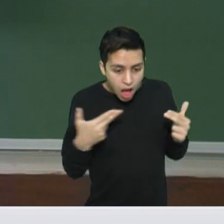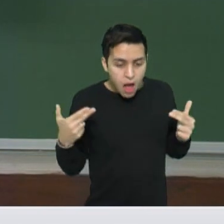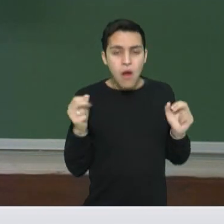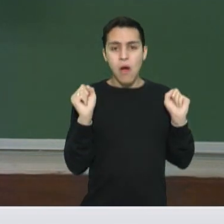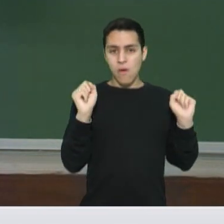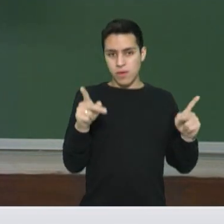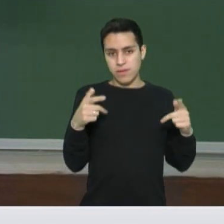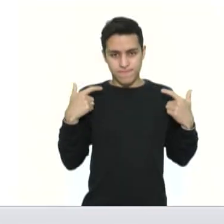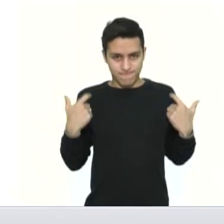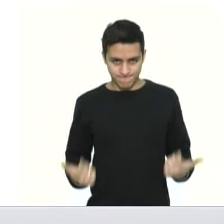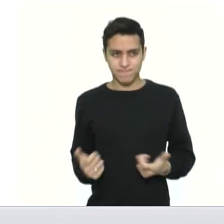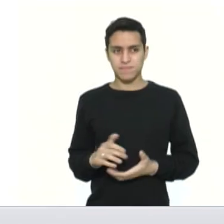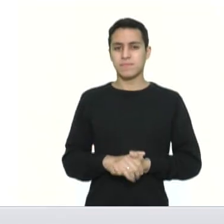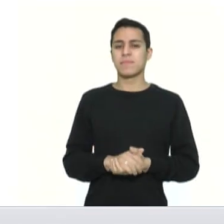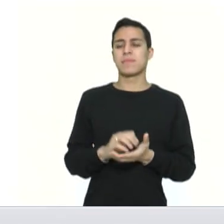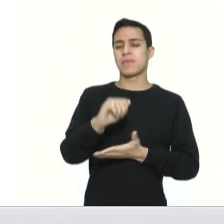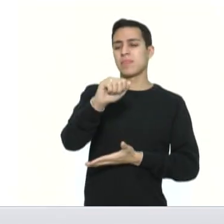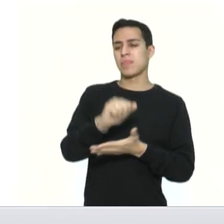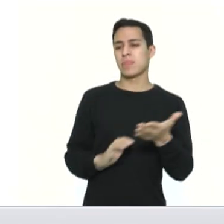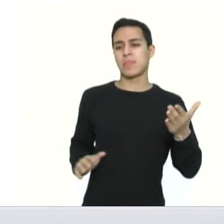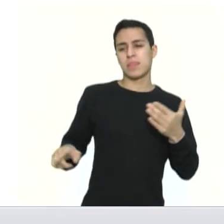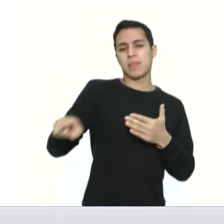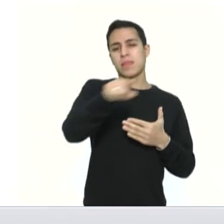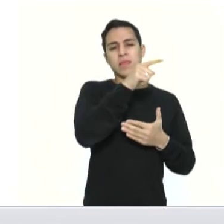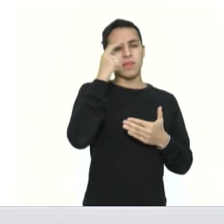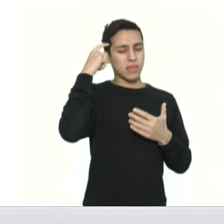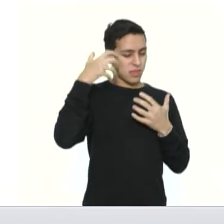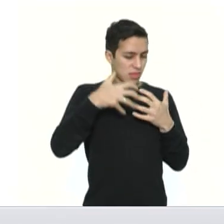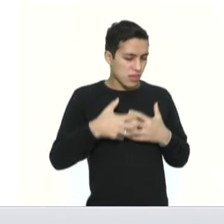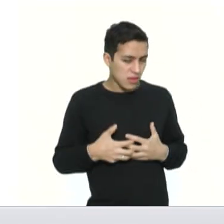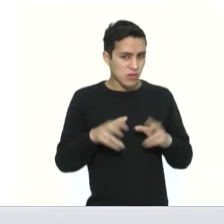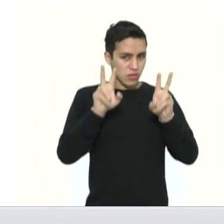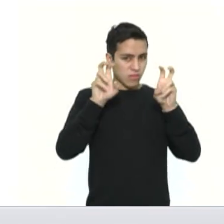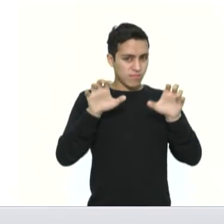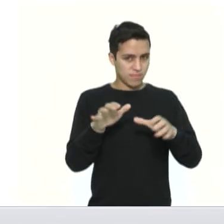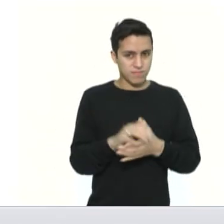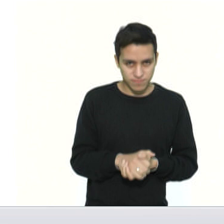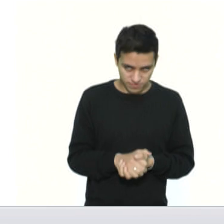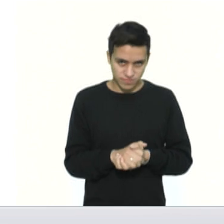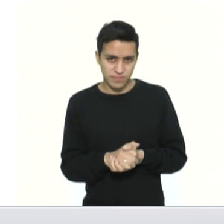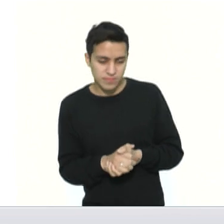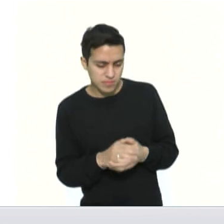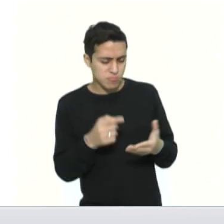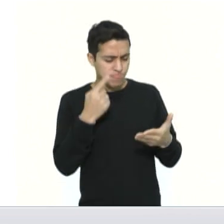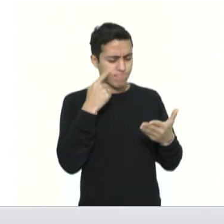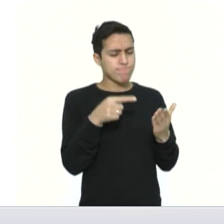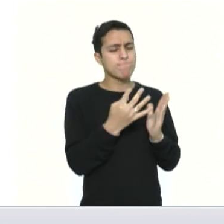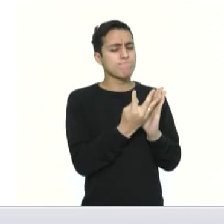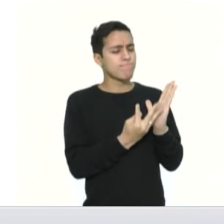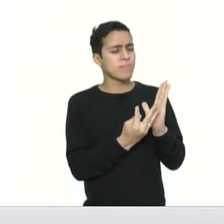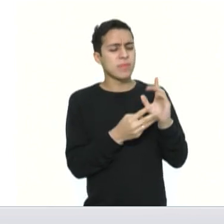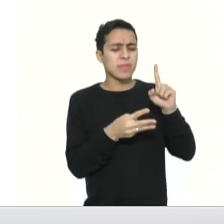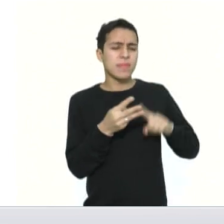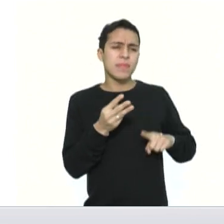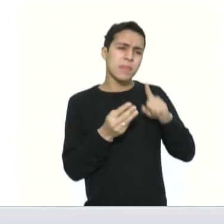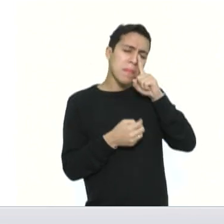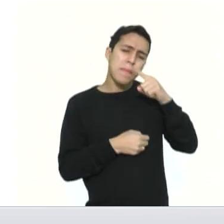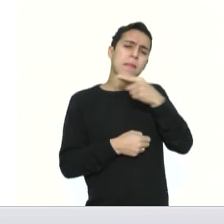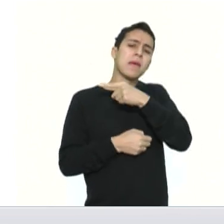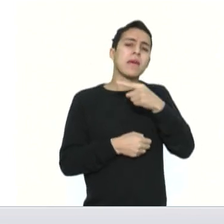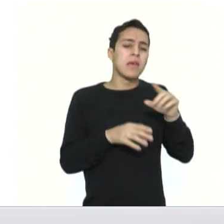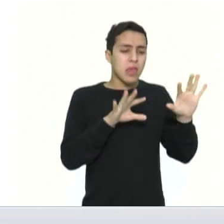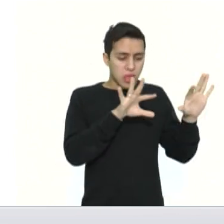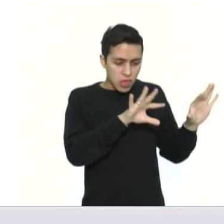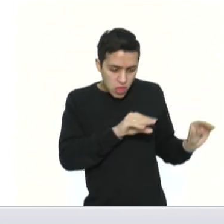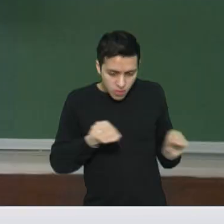ok? Exercício, então, agora para a gente pensar sobre isso, né? Identifique no texto os 3 perigos e os